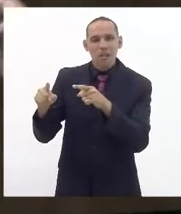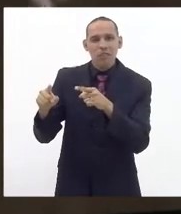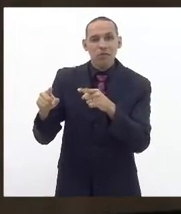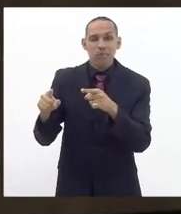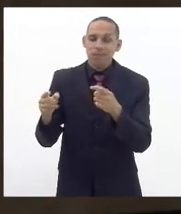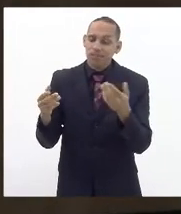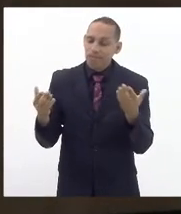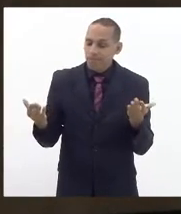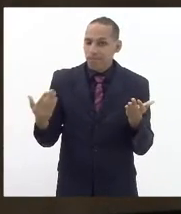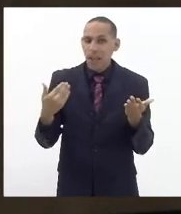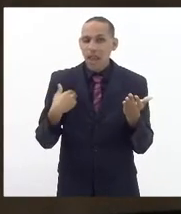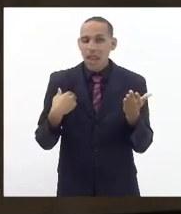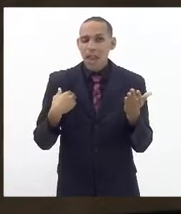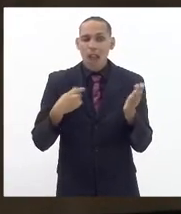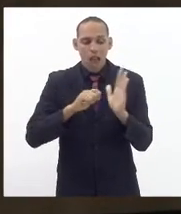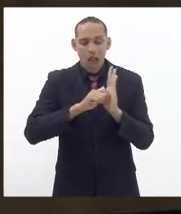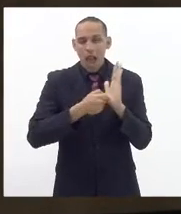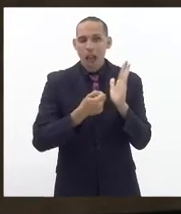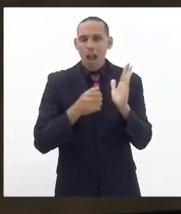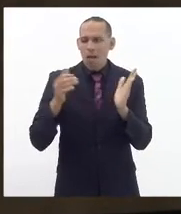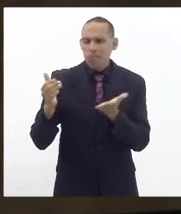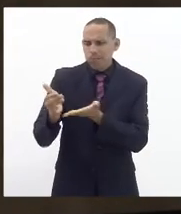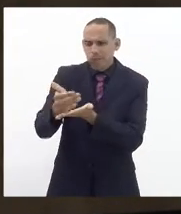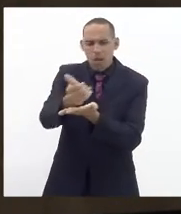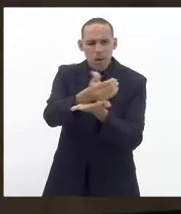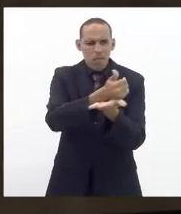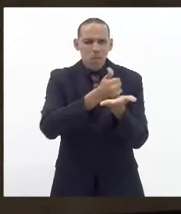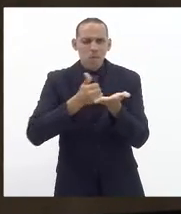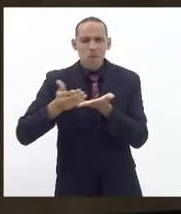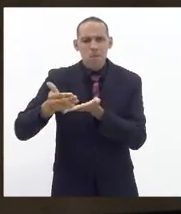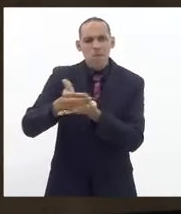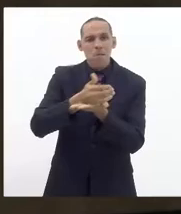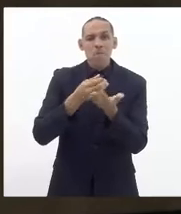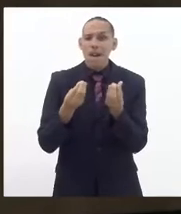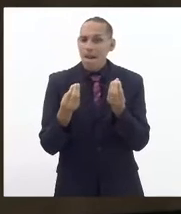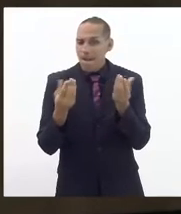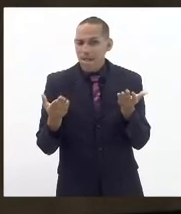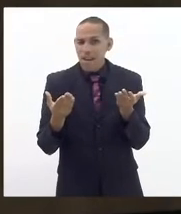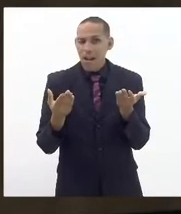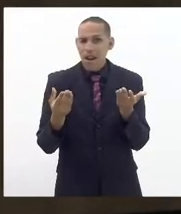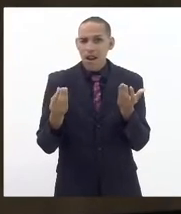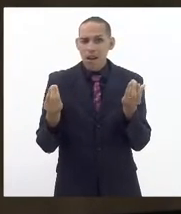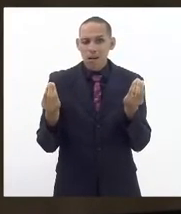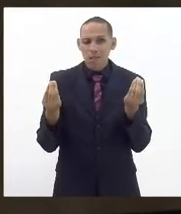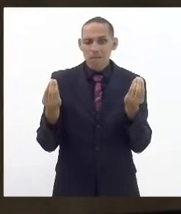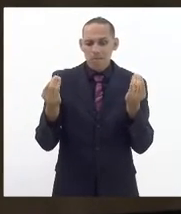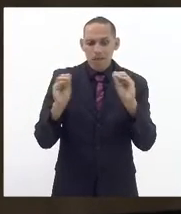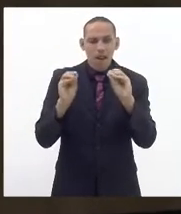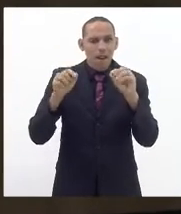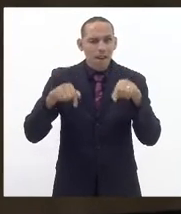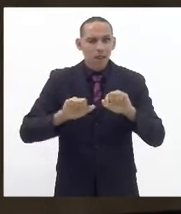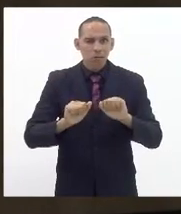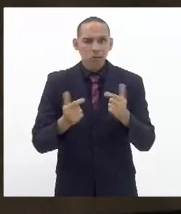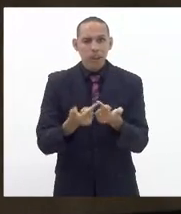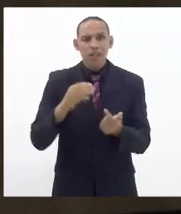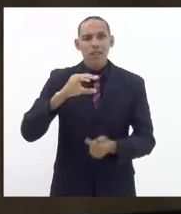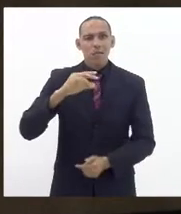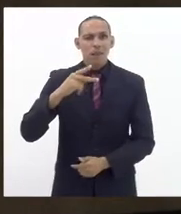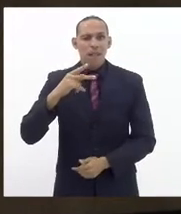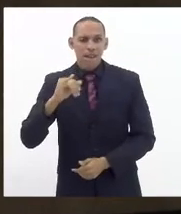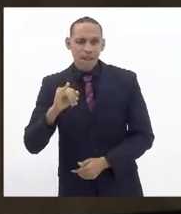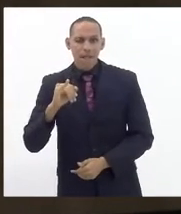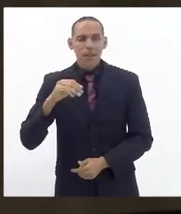estou colhendo assinaturas nesse momento para que possamos instalar nessa casa a CPI